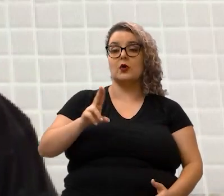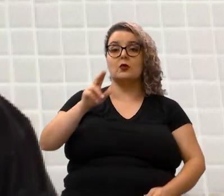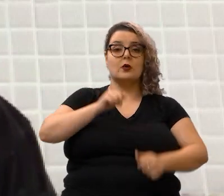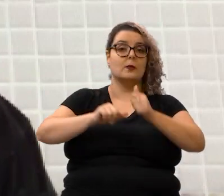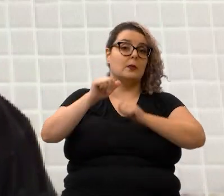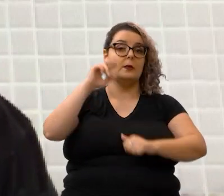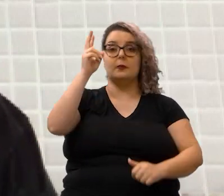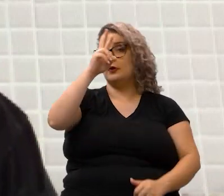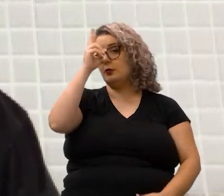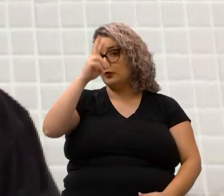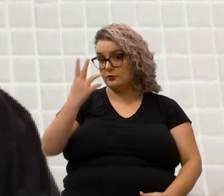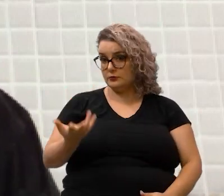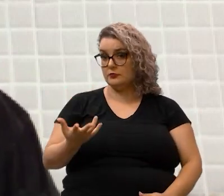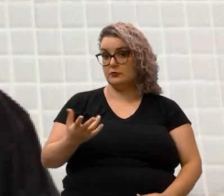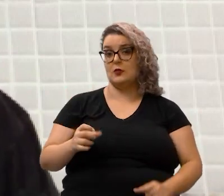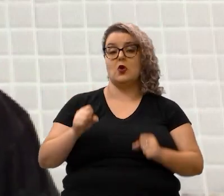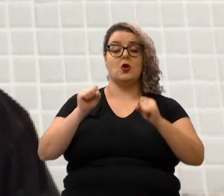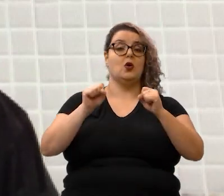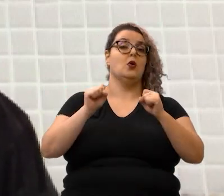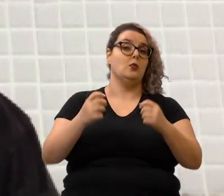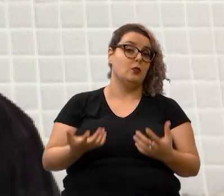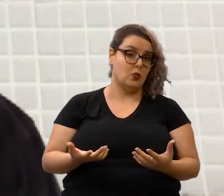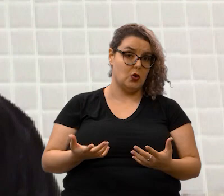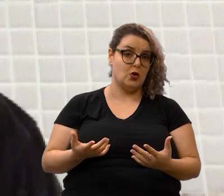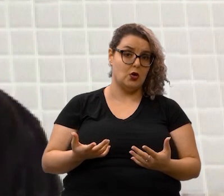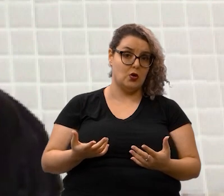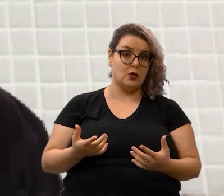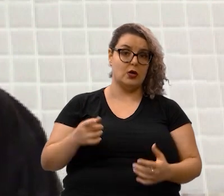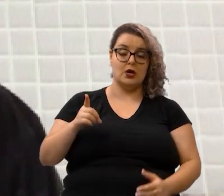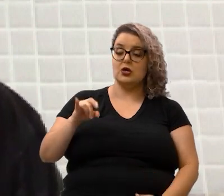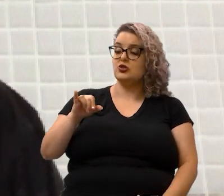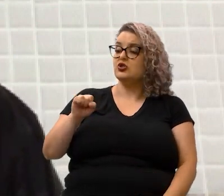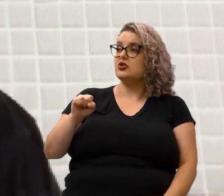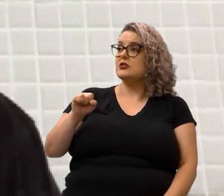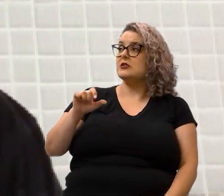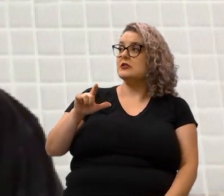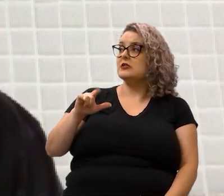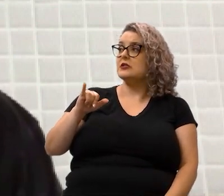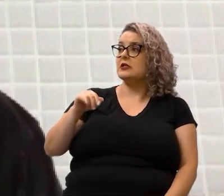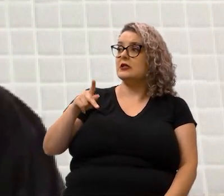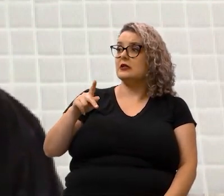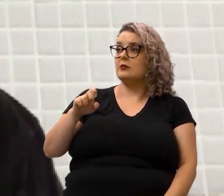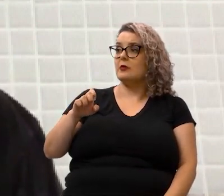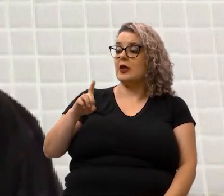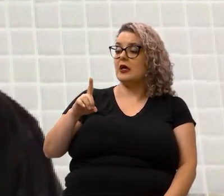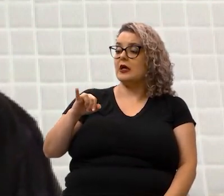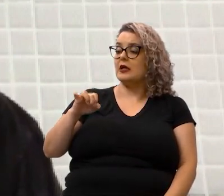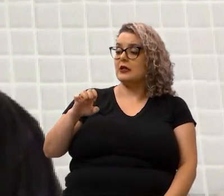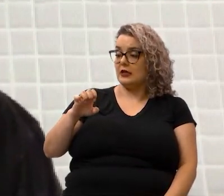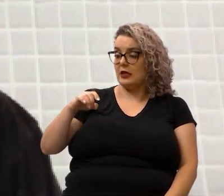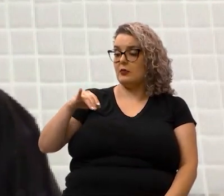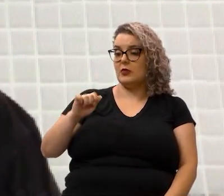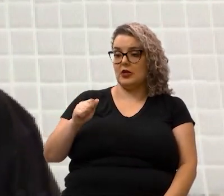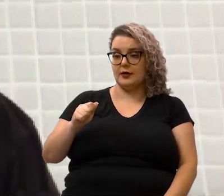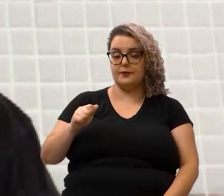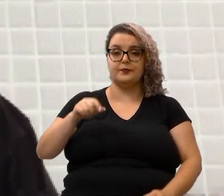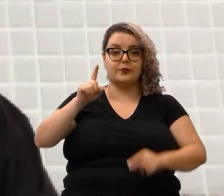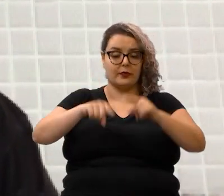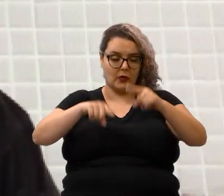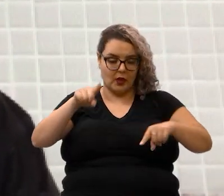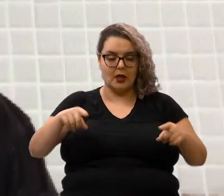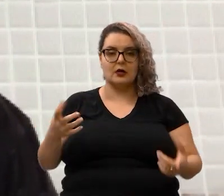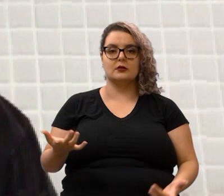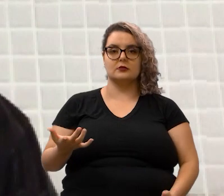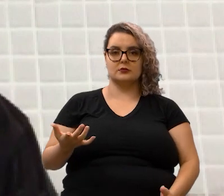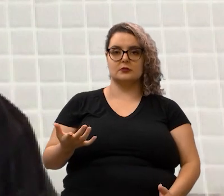uso excessivo de álcool leva a essa dislipidemia, né? Dislipidemia, ou seja, uma